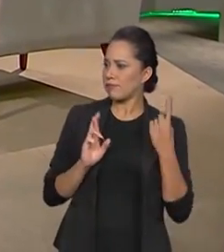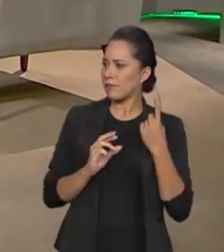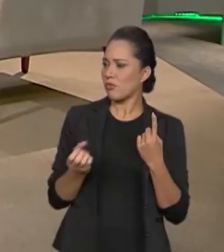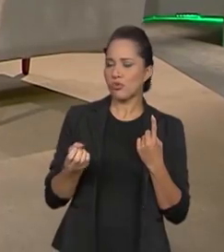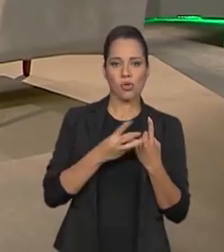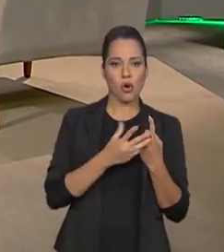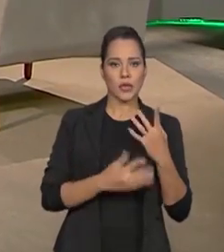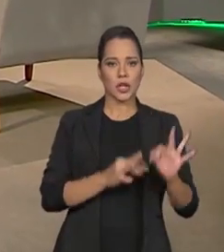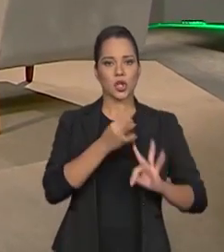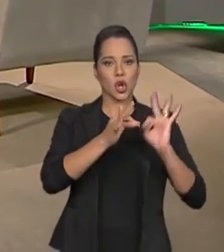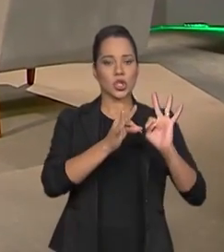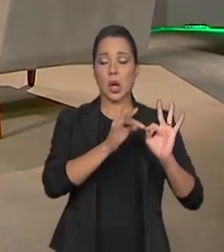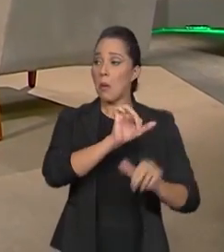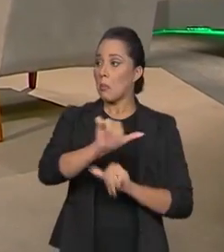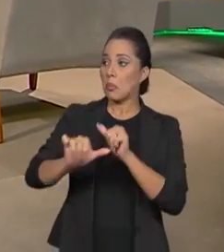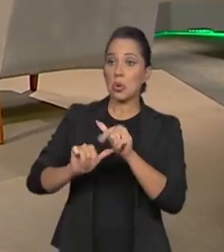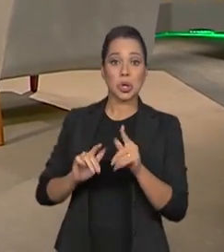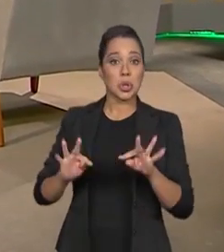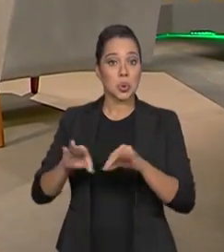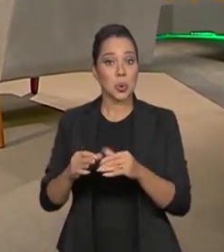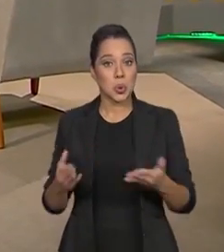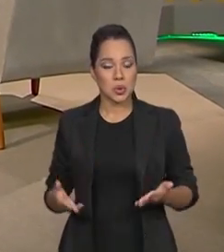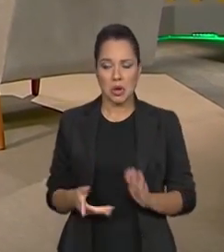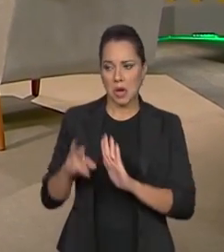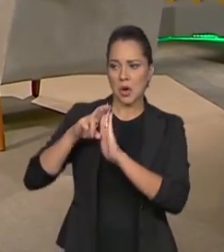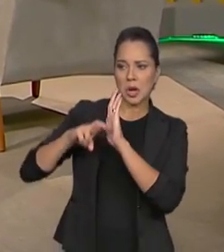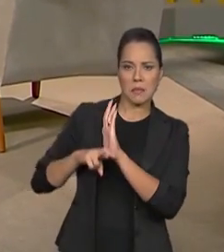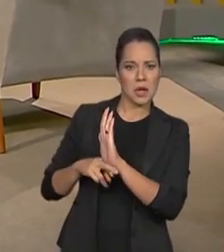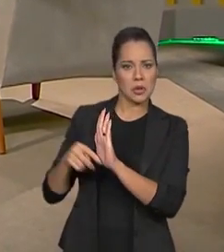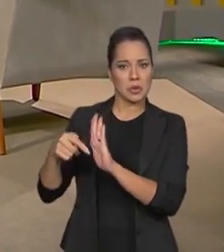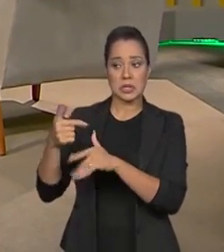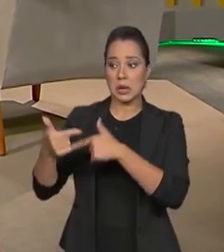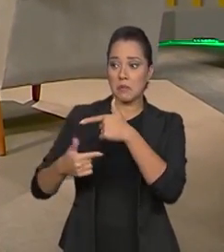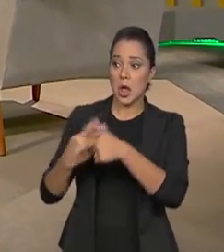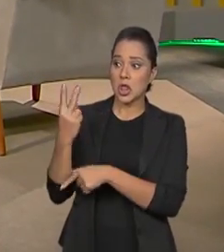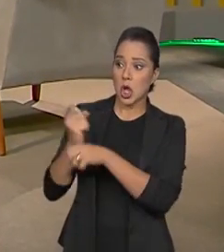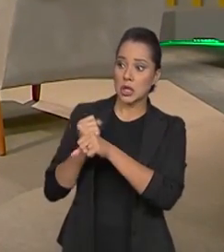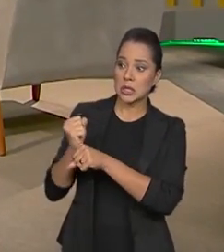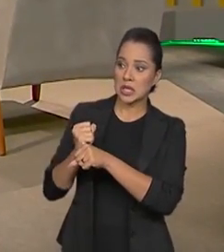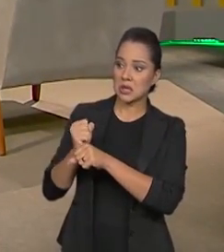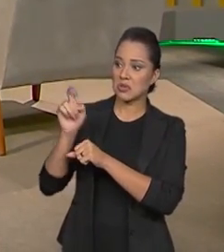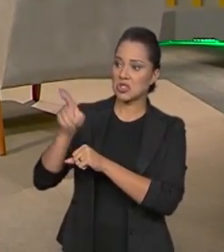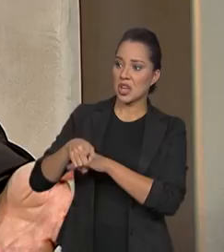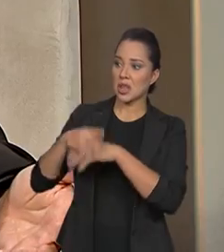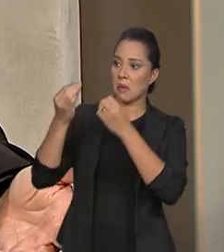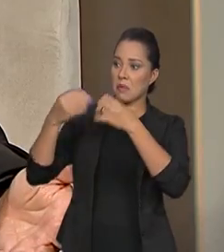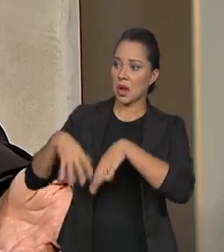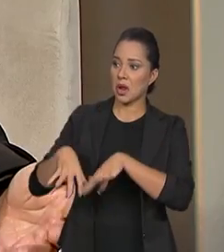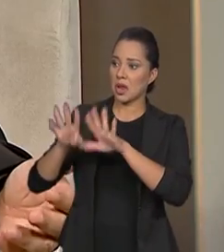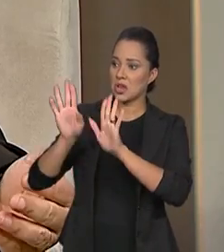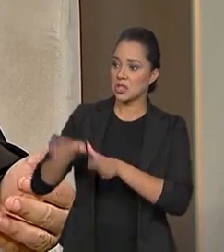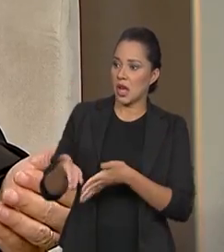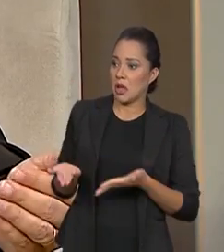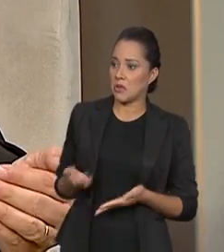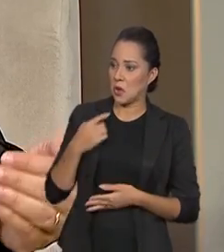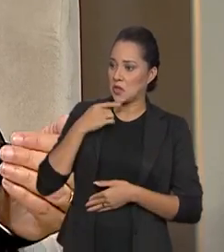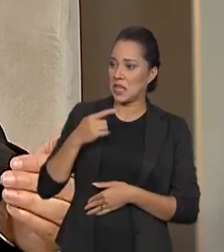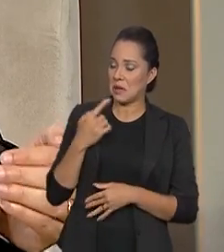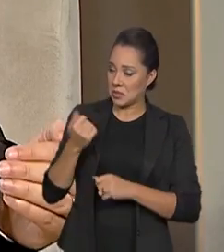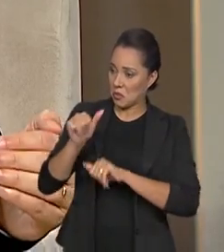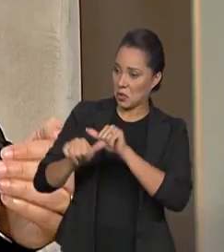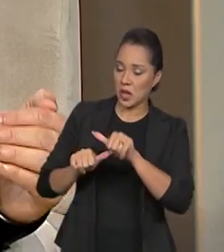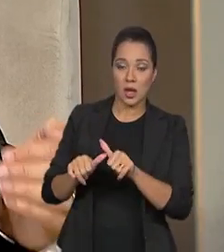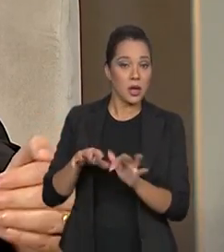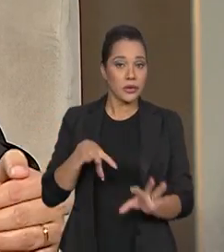surge uma nova tecnologia muda tudo e um regulamento que você trabalhou durante um dois anos já tá defasado na saída então para isso